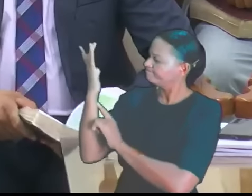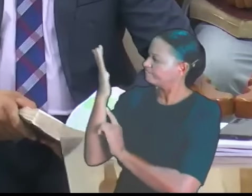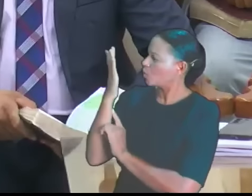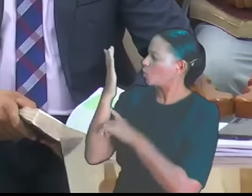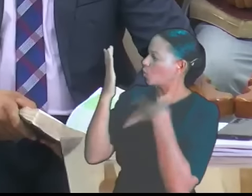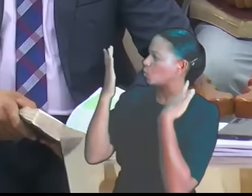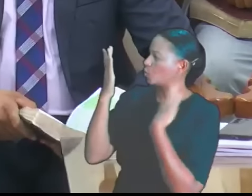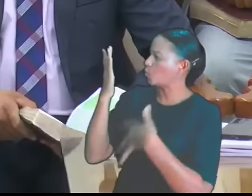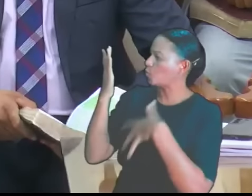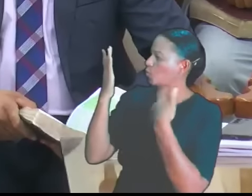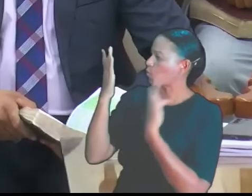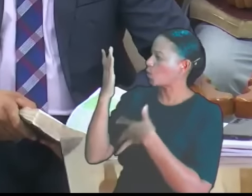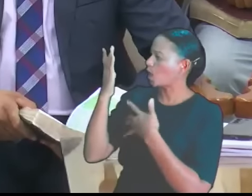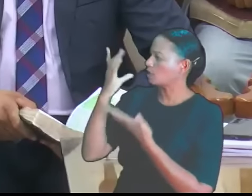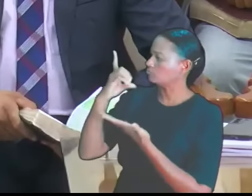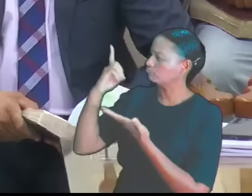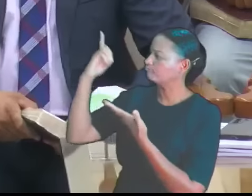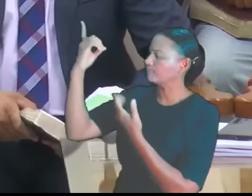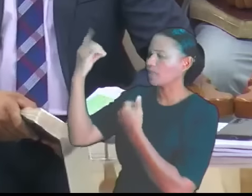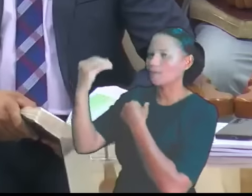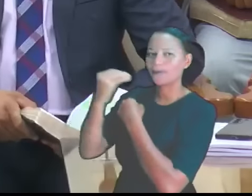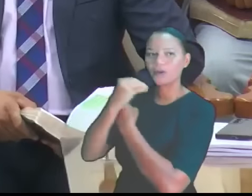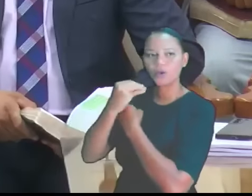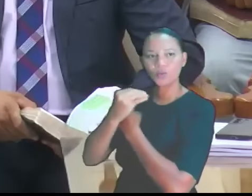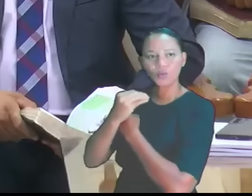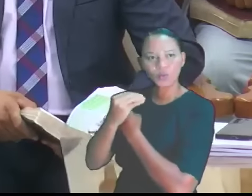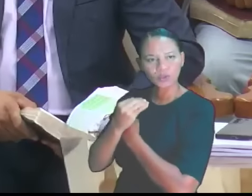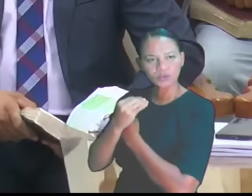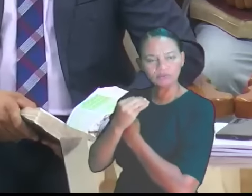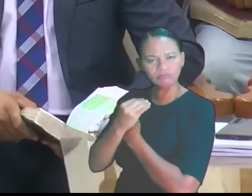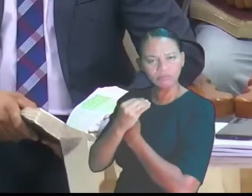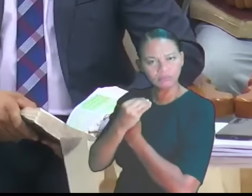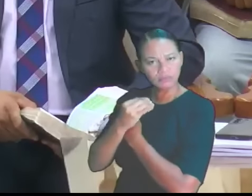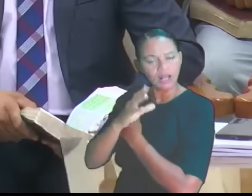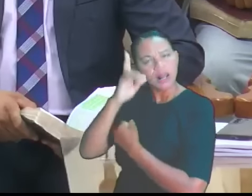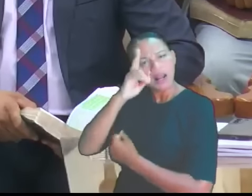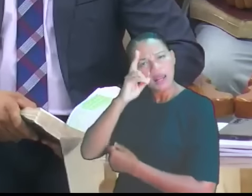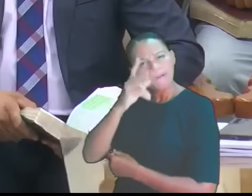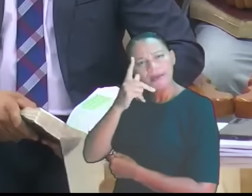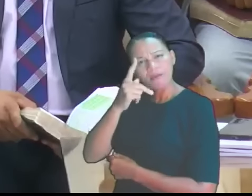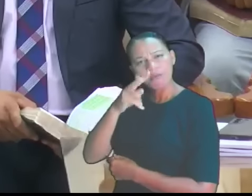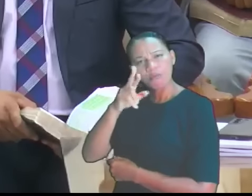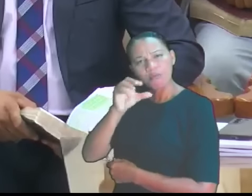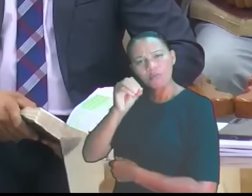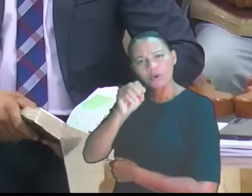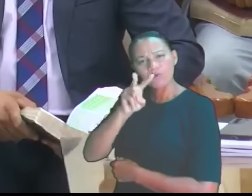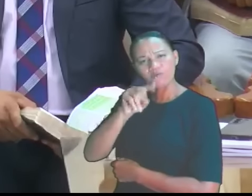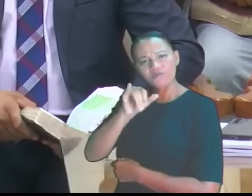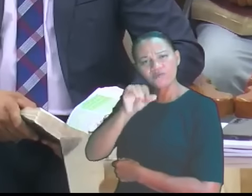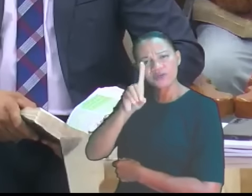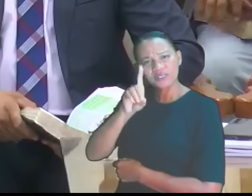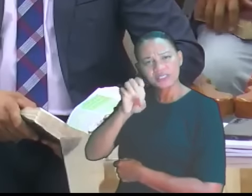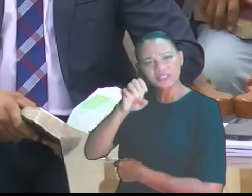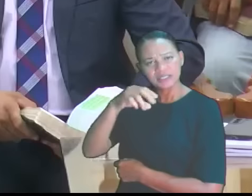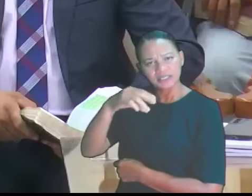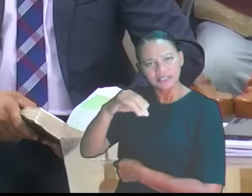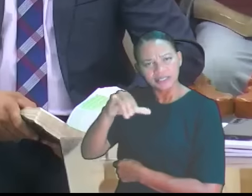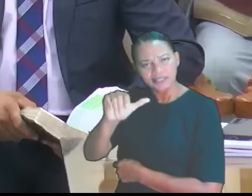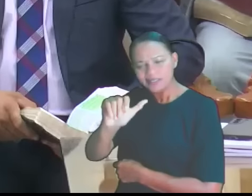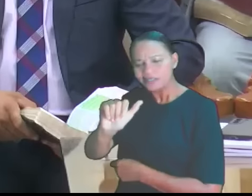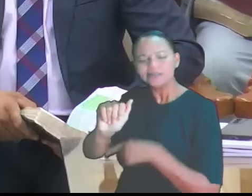Deus provedor. É bom lembrar que providência está no campo da promessa de